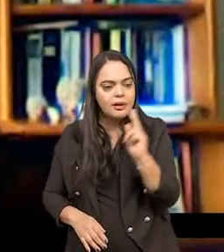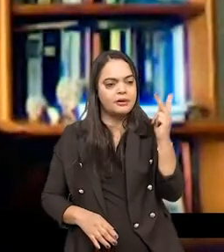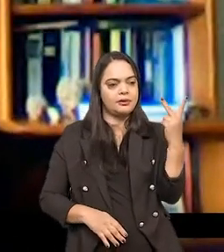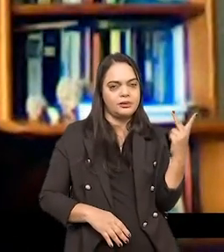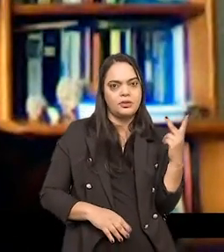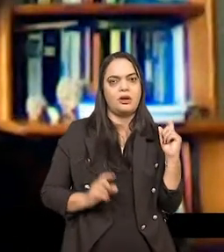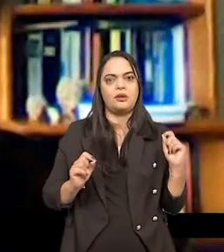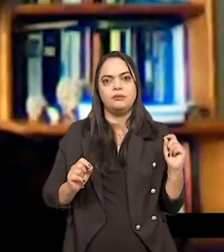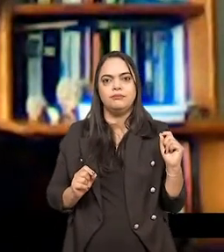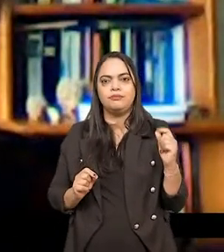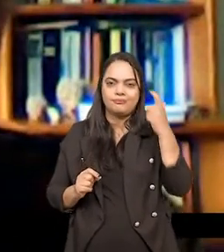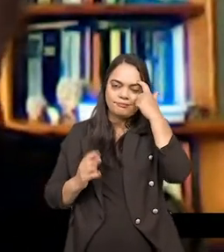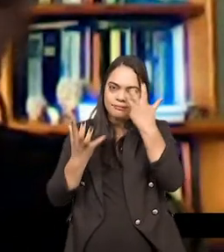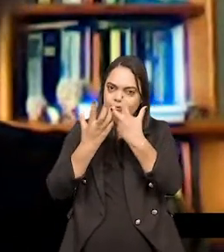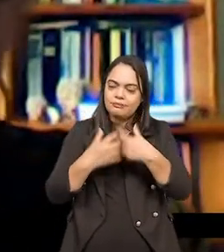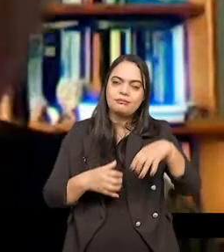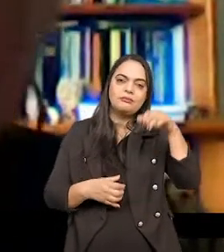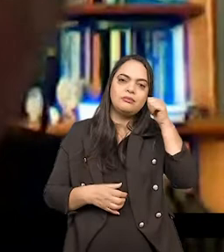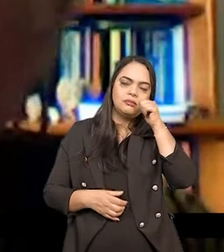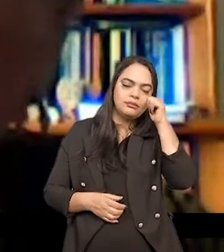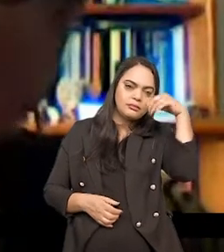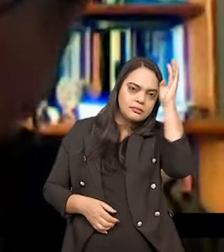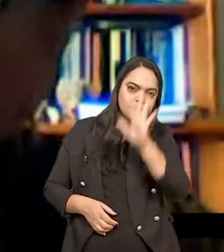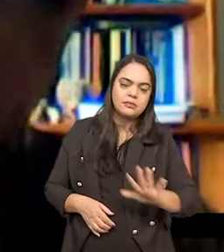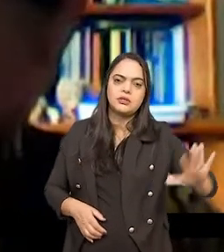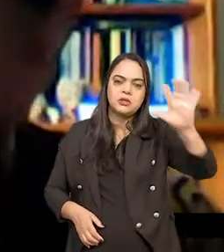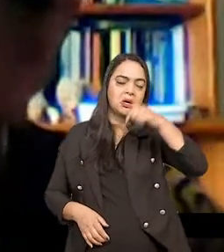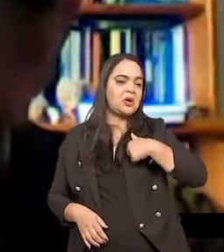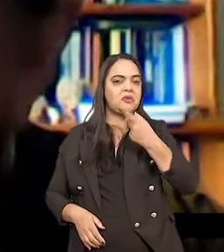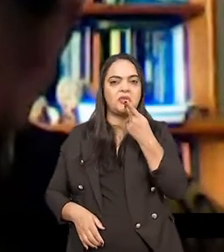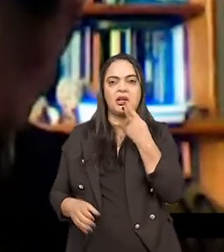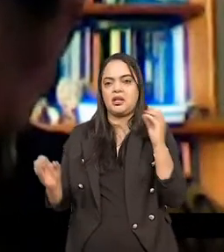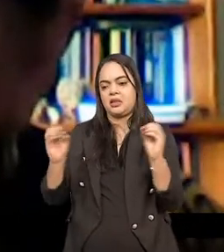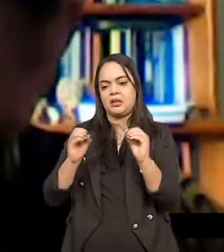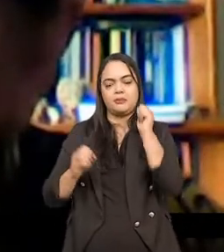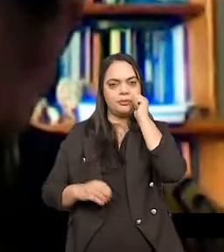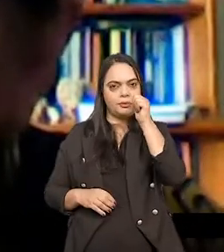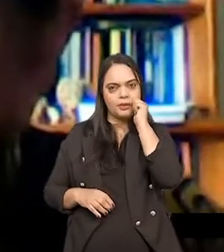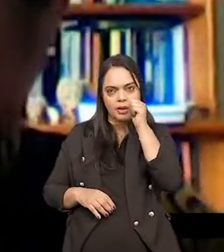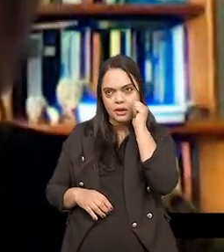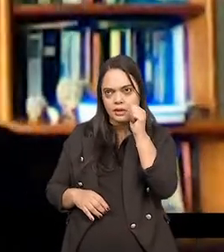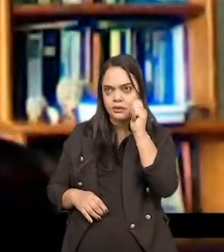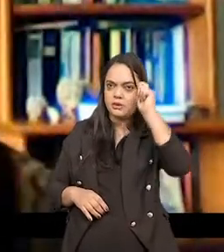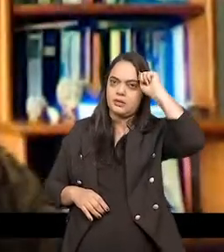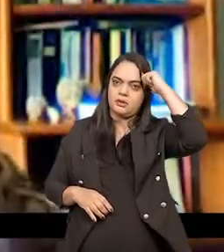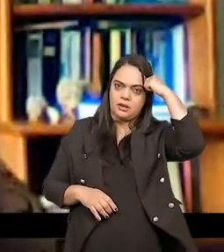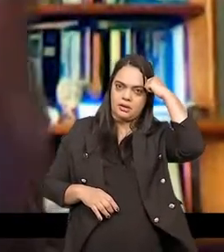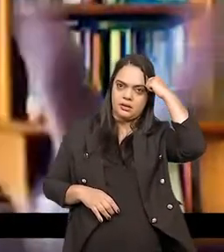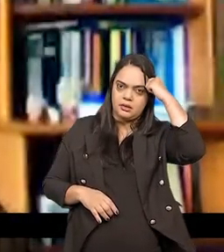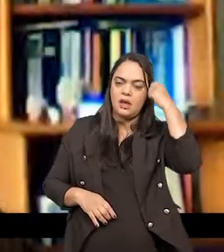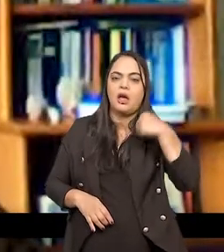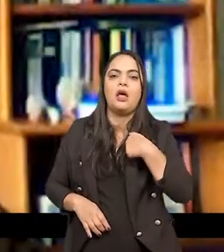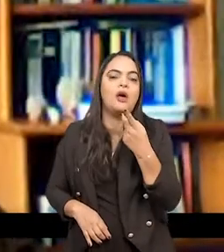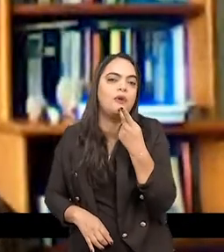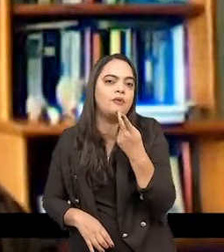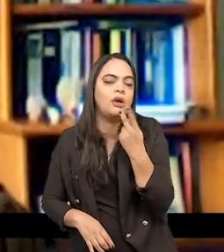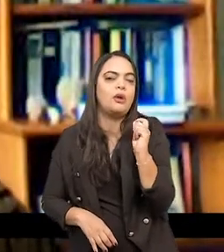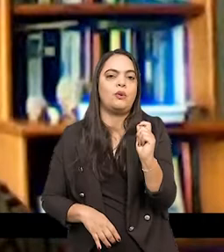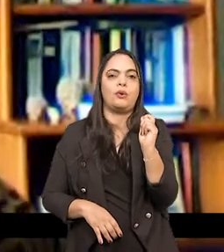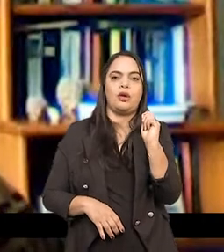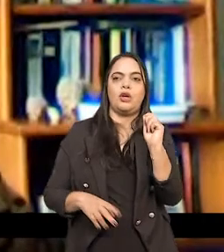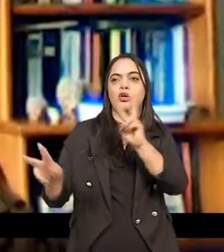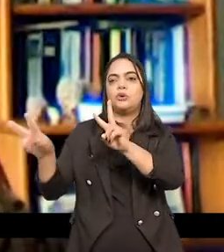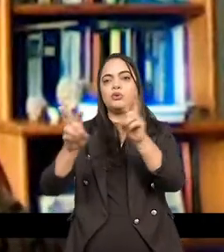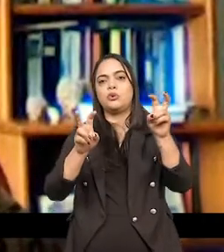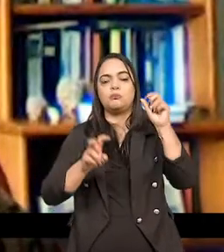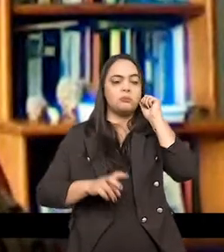mulheres nesse Brasil, eu não falei nenhuma vez aqui das mulheres negras. Eu falei de uma coisa ampla, que são as mulheres que